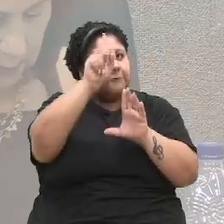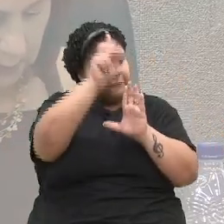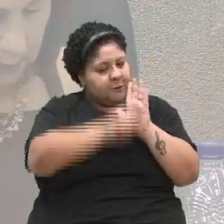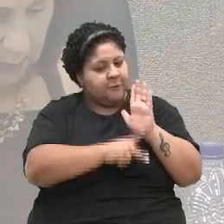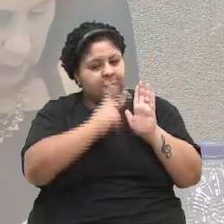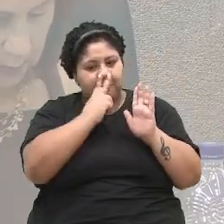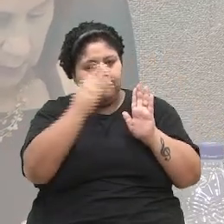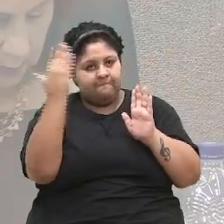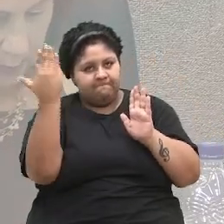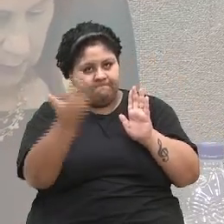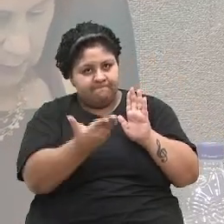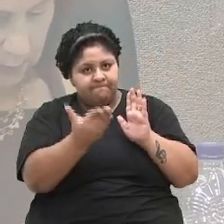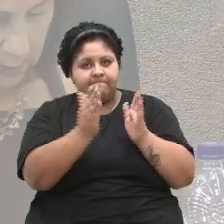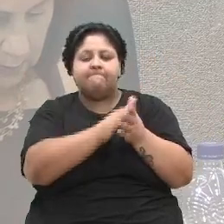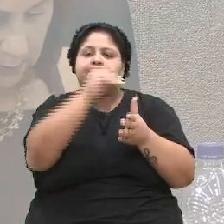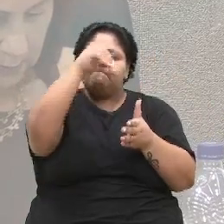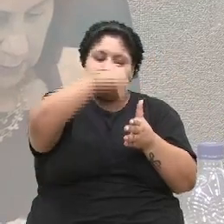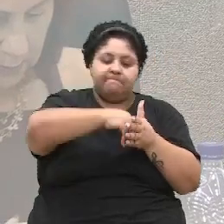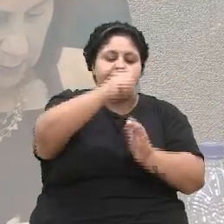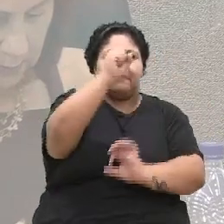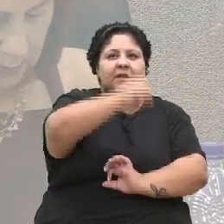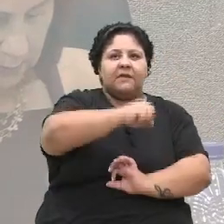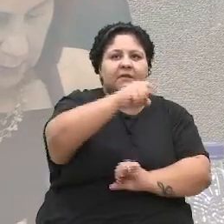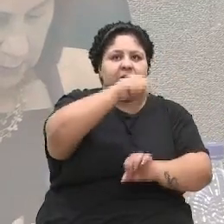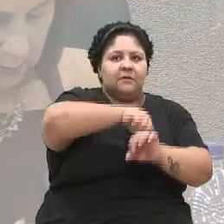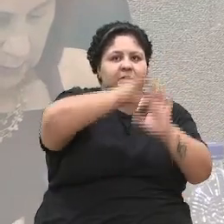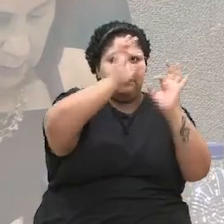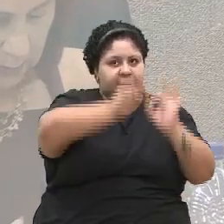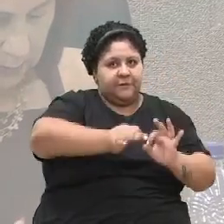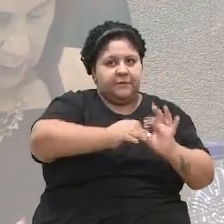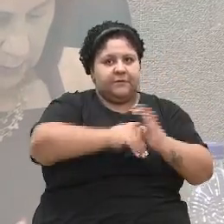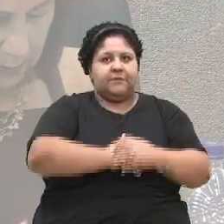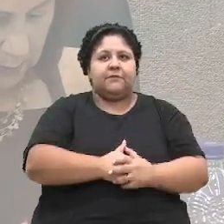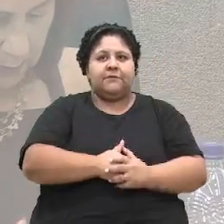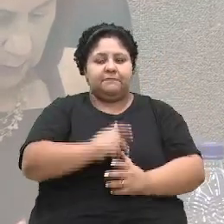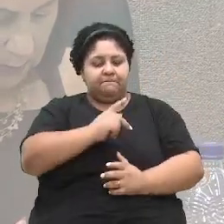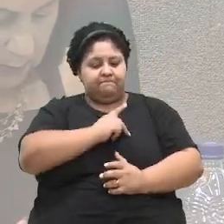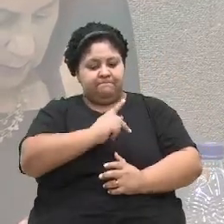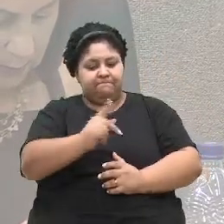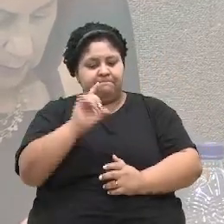esse. Eu votarei favorável no momento oportuno, senhora presidente. Era isso.